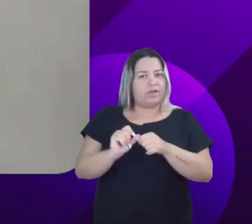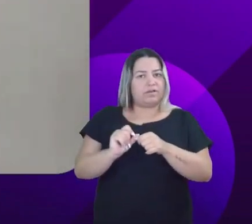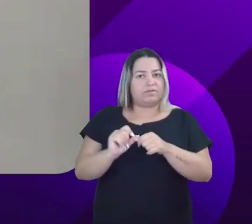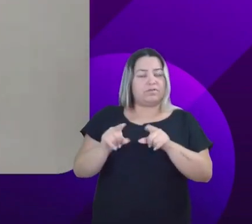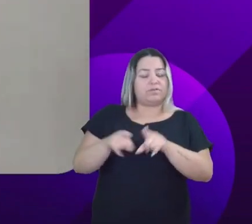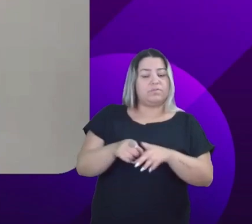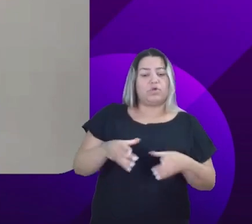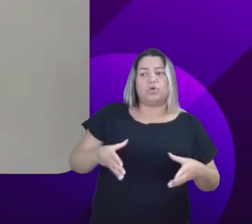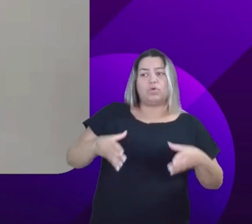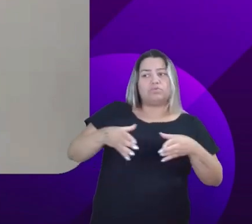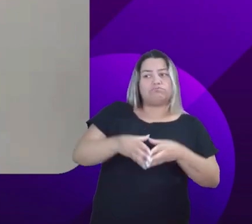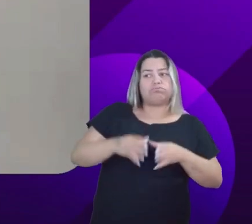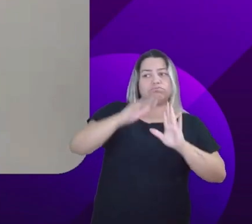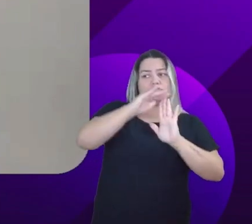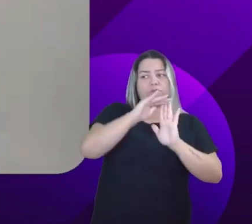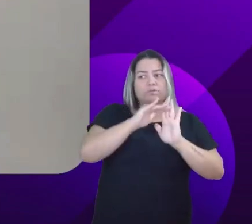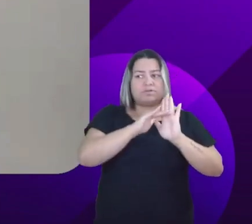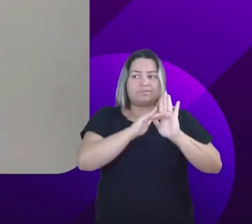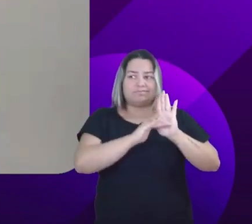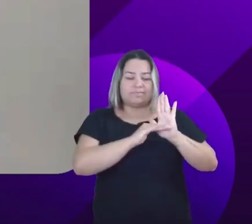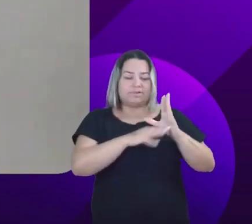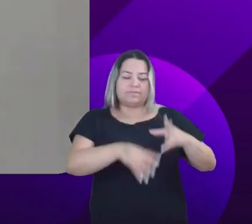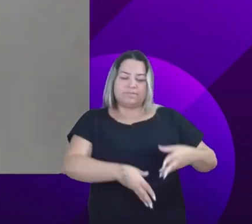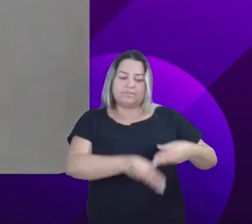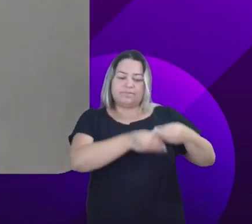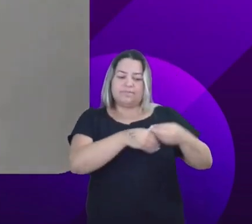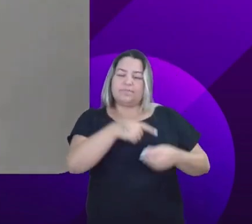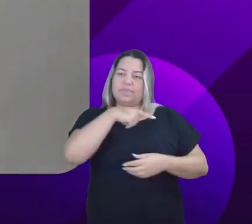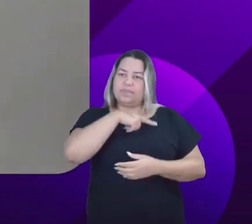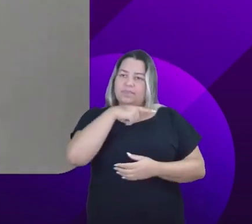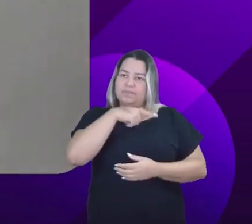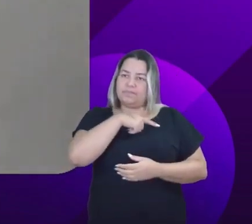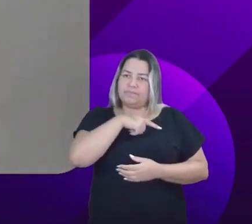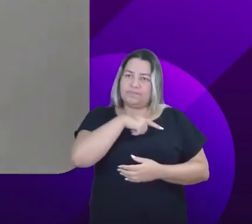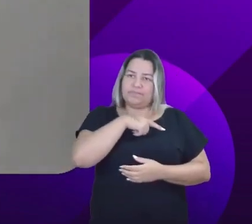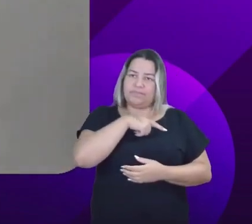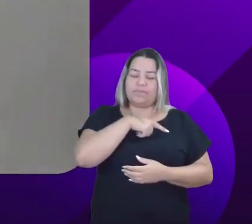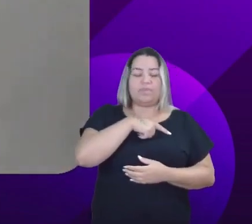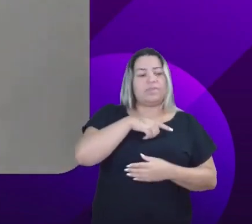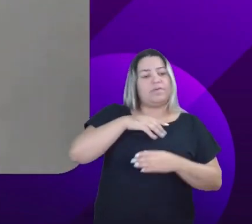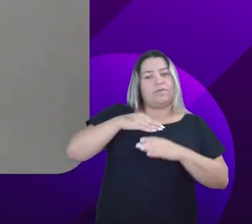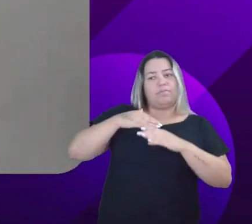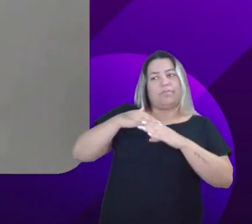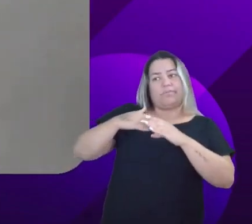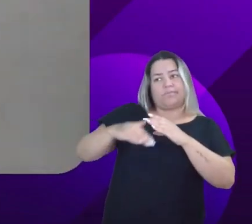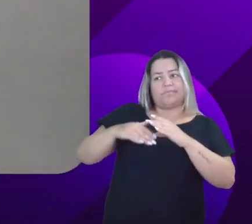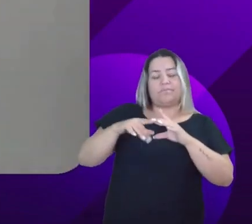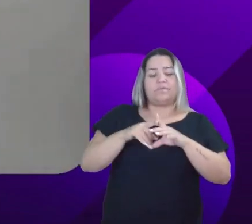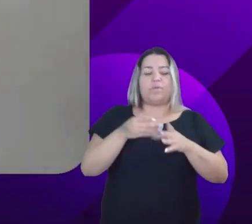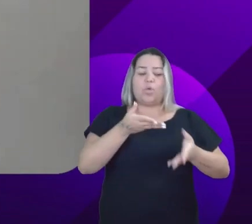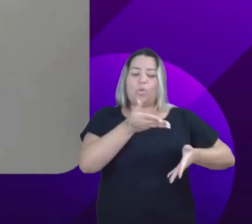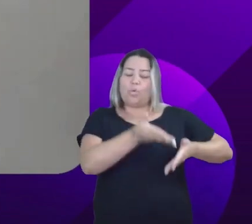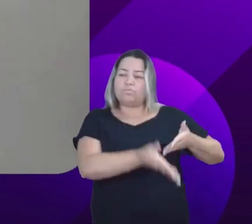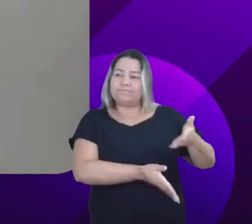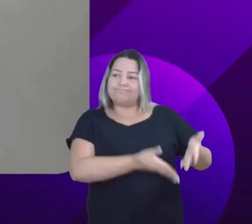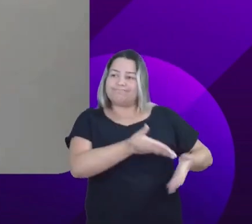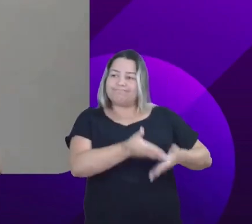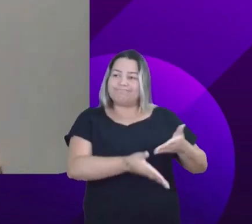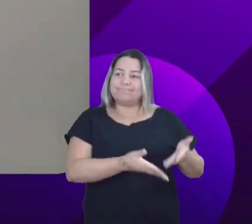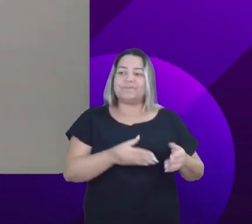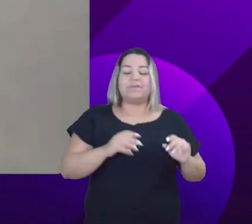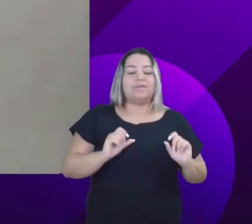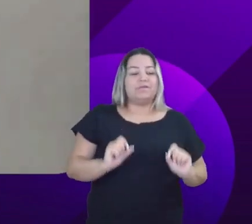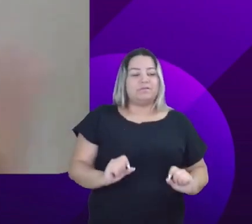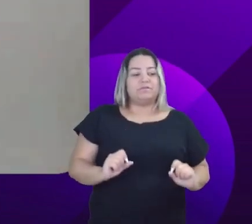um conjunto dessas questões. Nós temos meninas, né, que demandam, então, cuidados específicos,